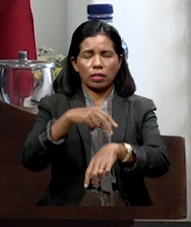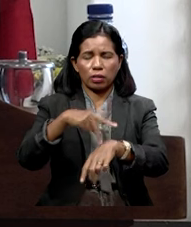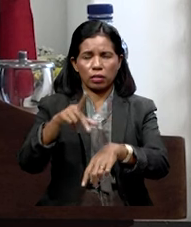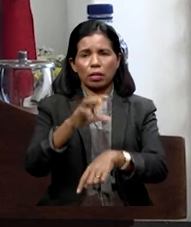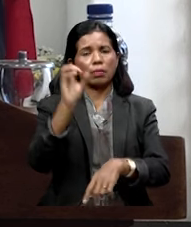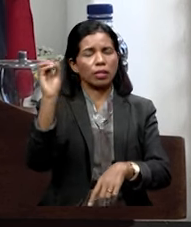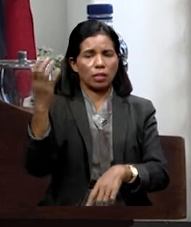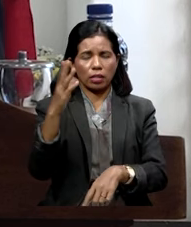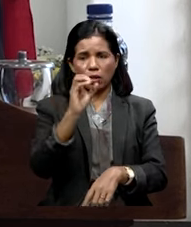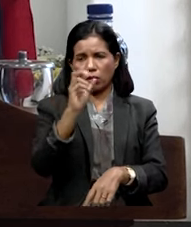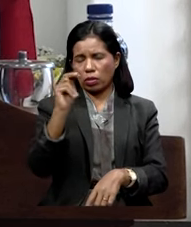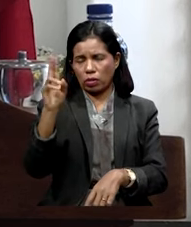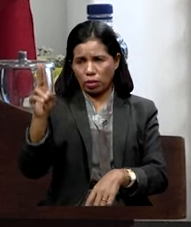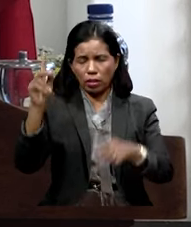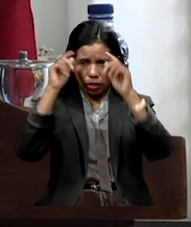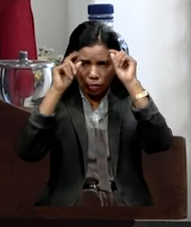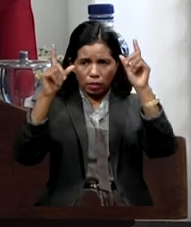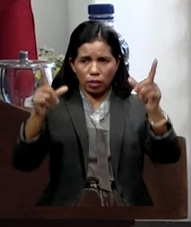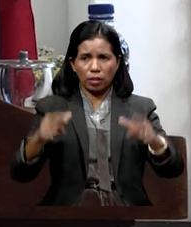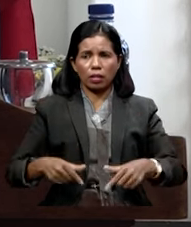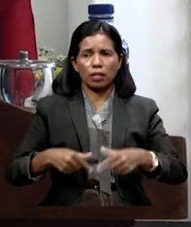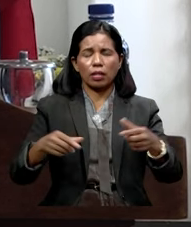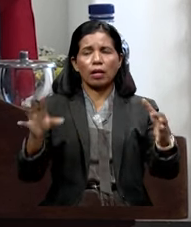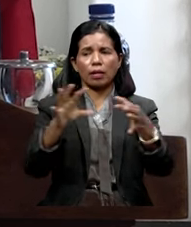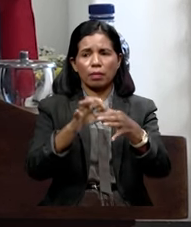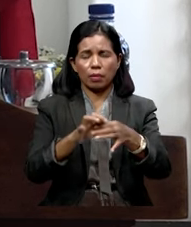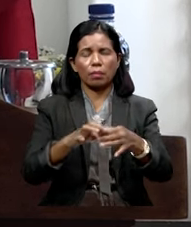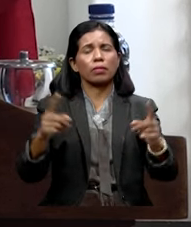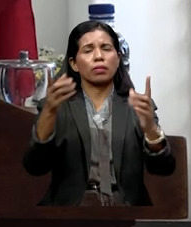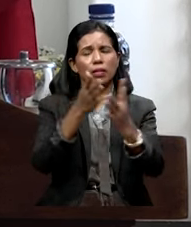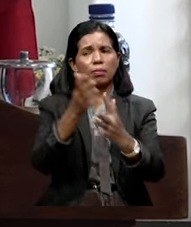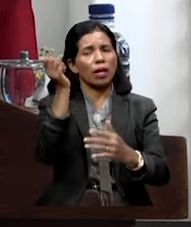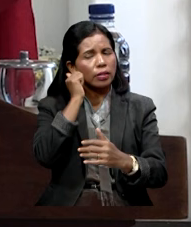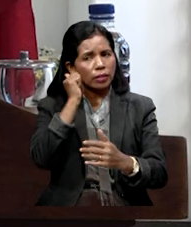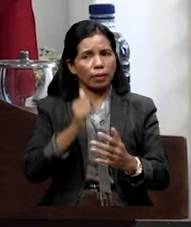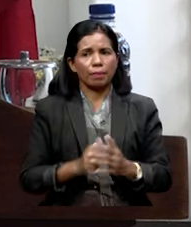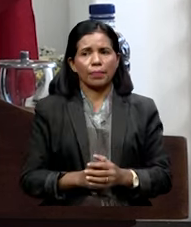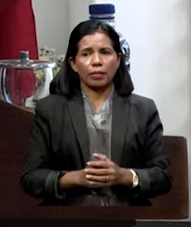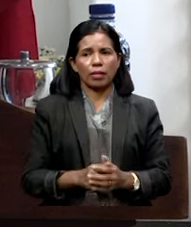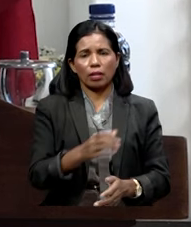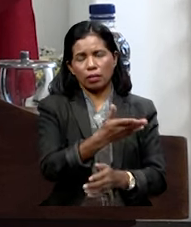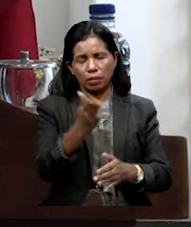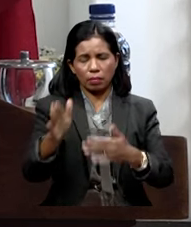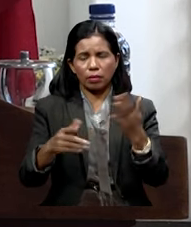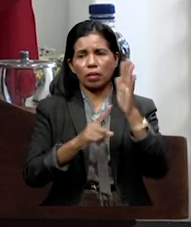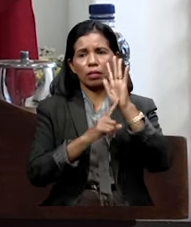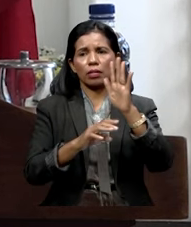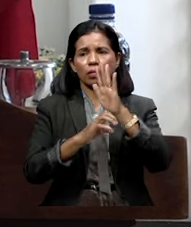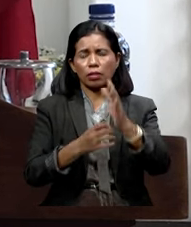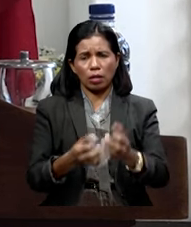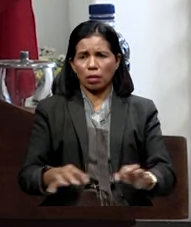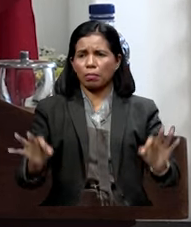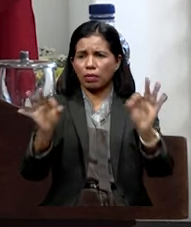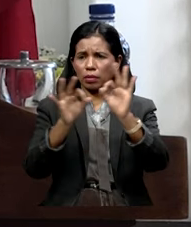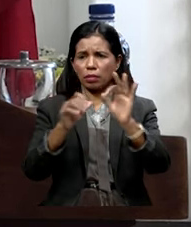Unidas. Timor-Leste será em breve membro da ASEAN, onde espero possa desempenhar um papel muito importante